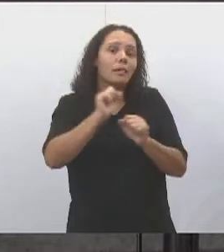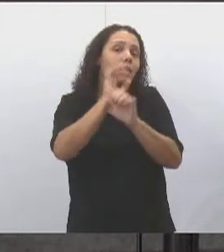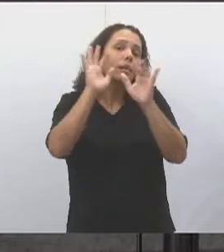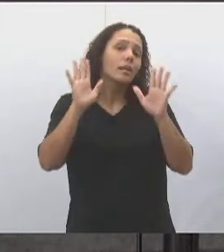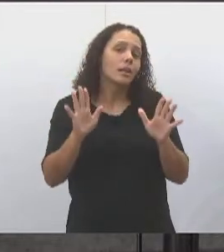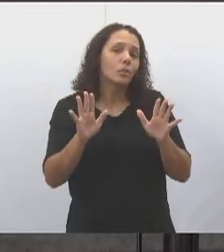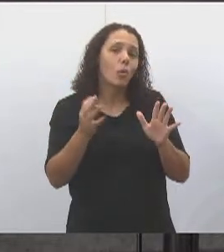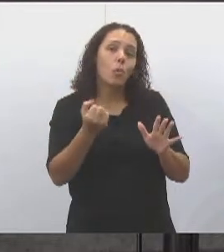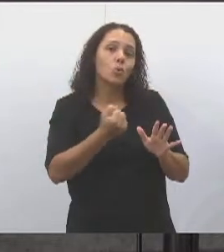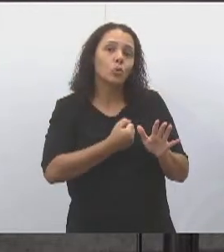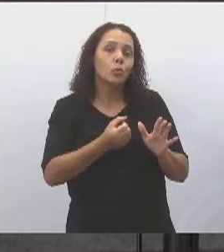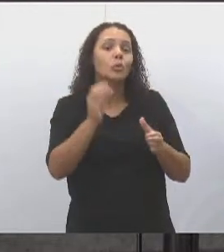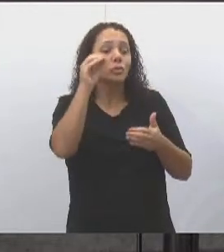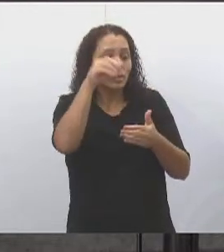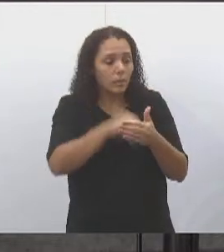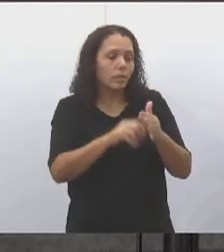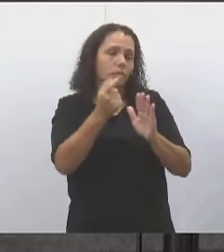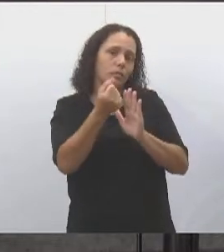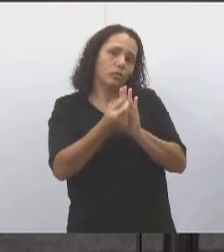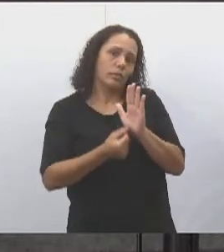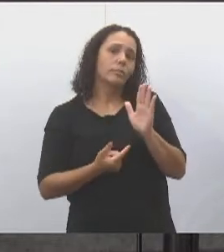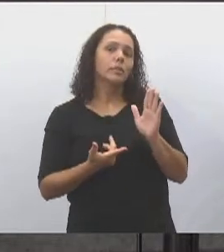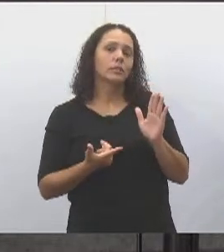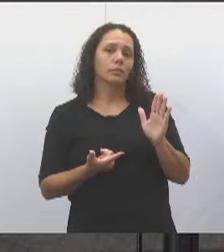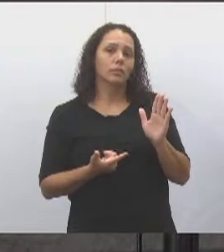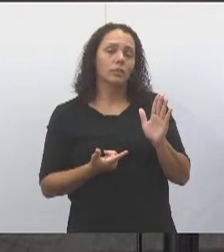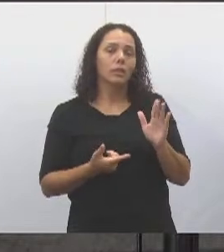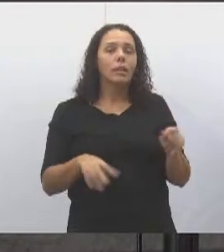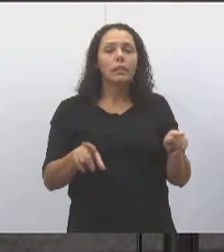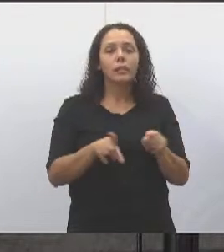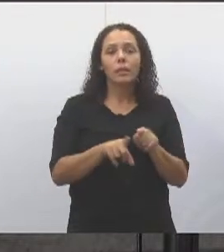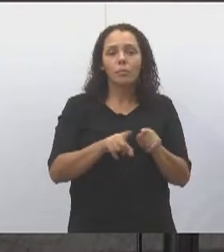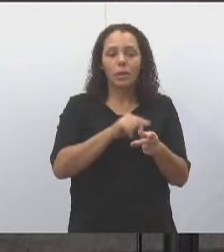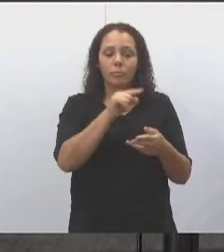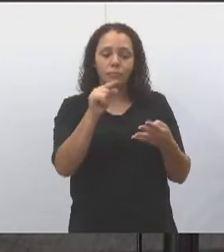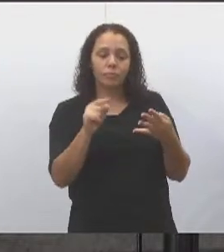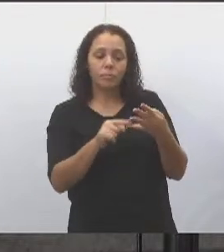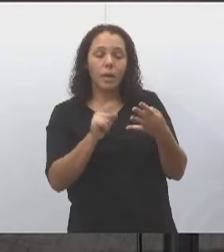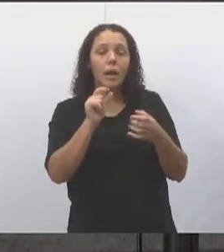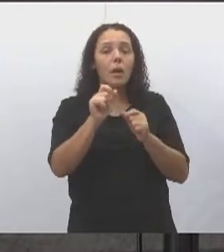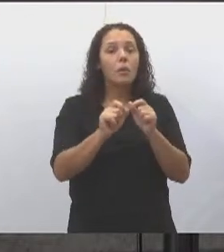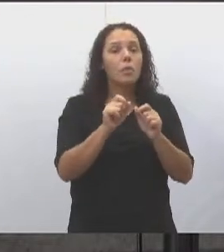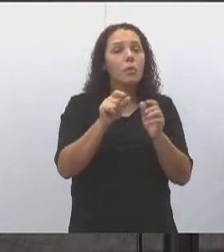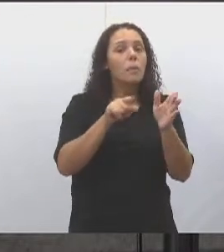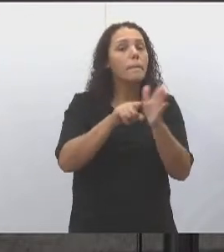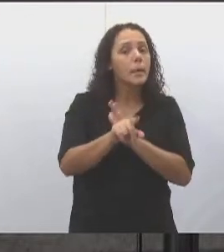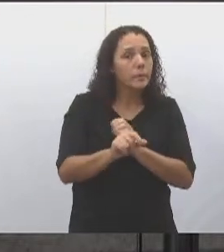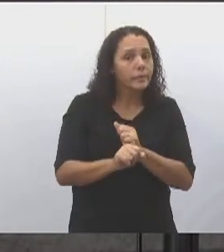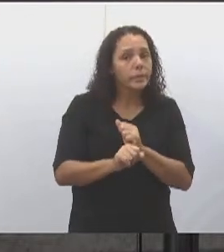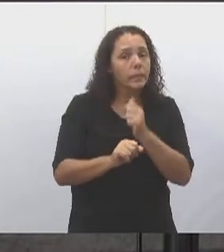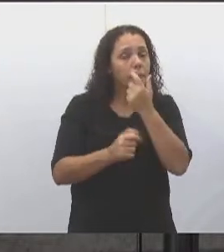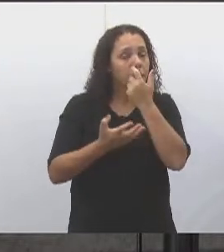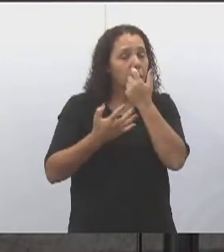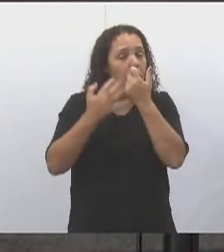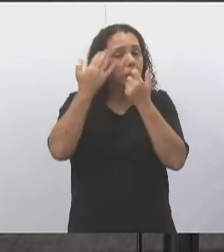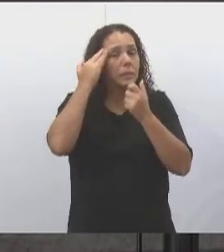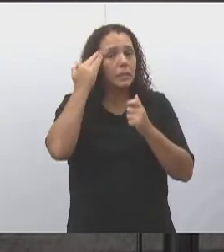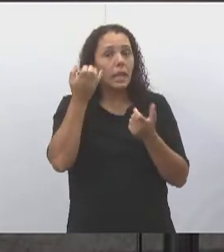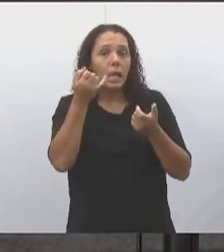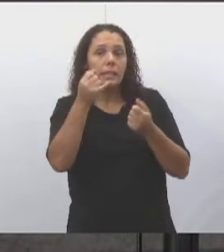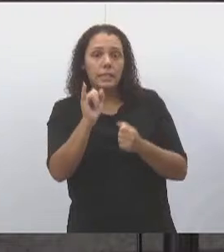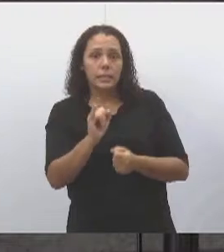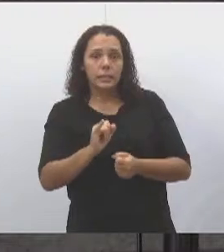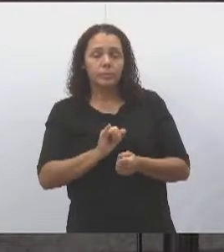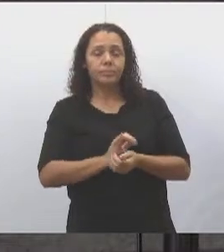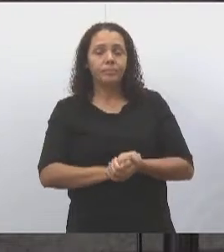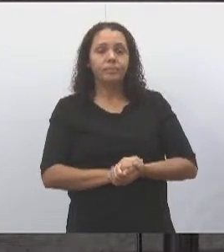números no orçamento. A outra questão, a gente gostaria de saber se em